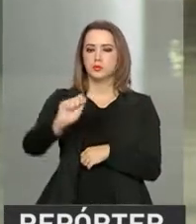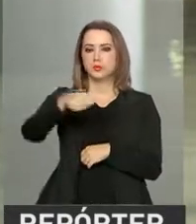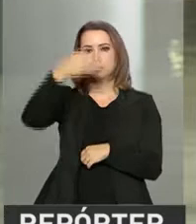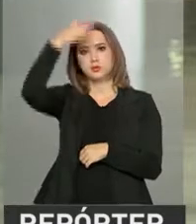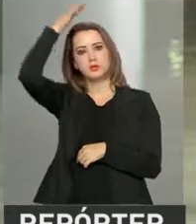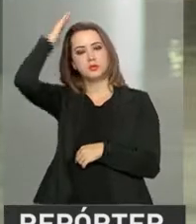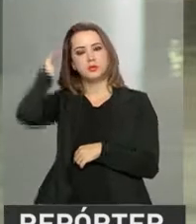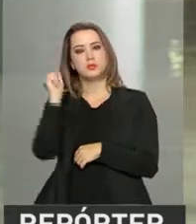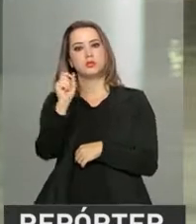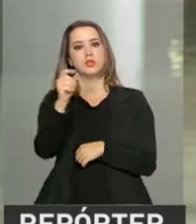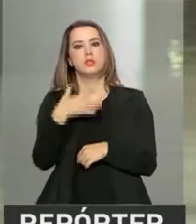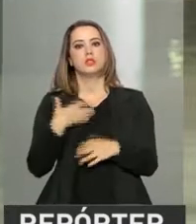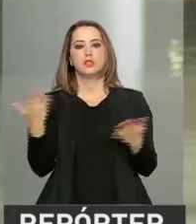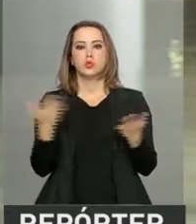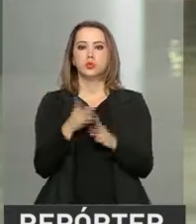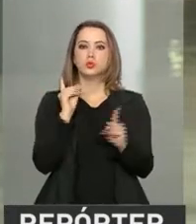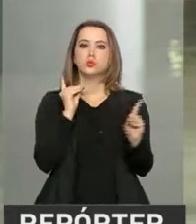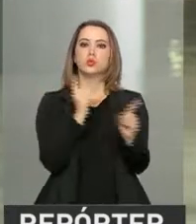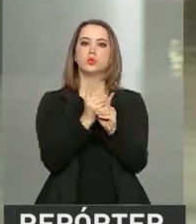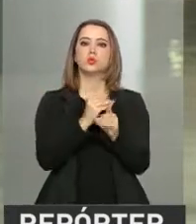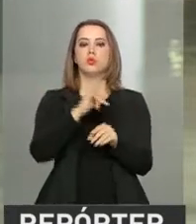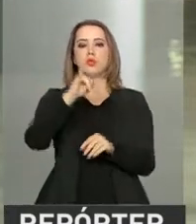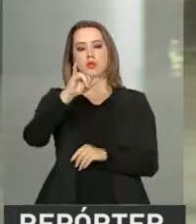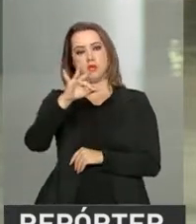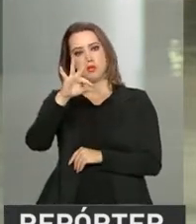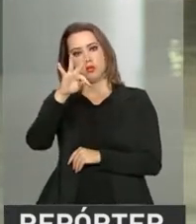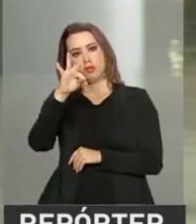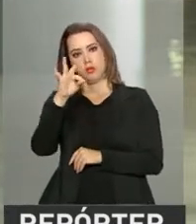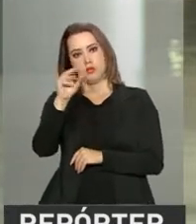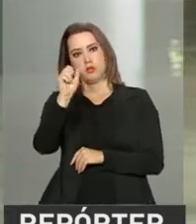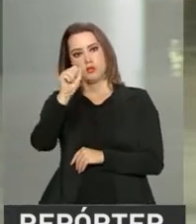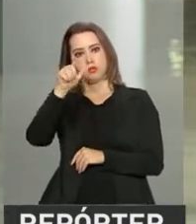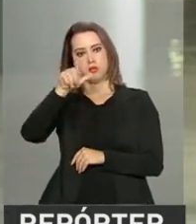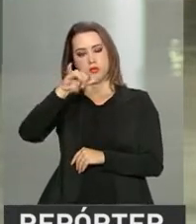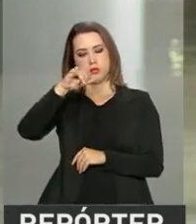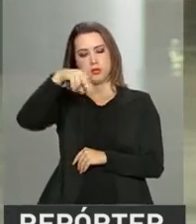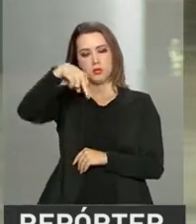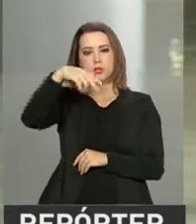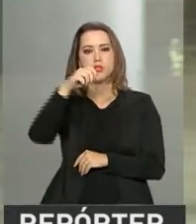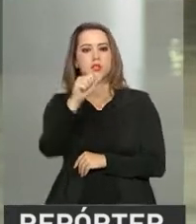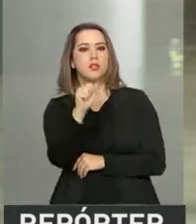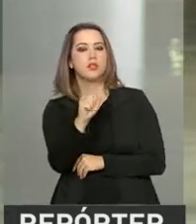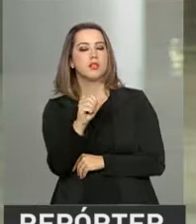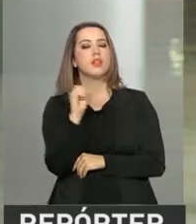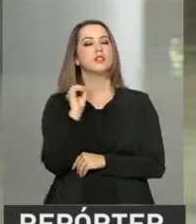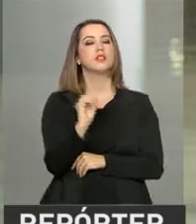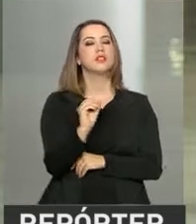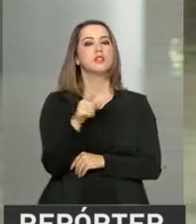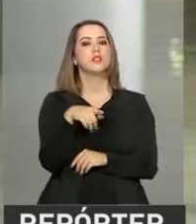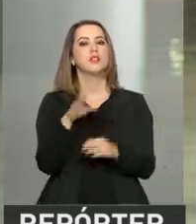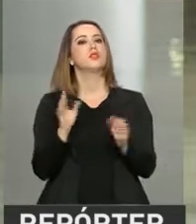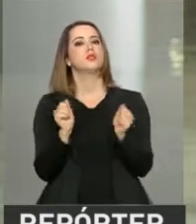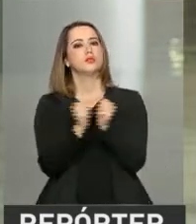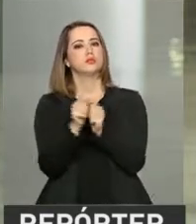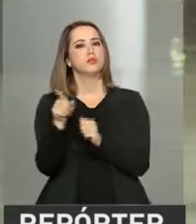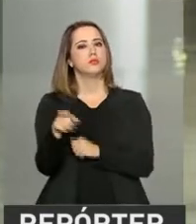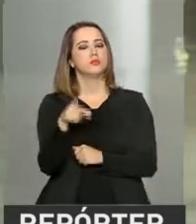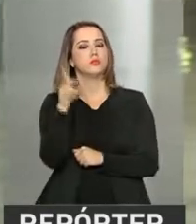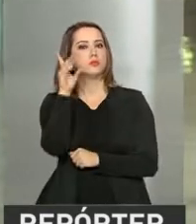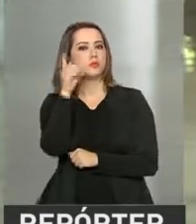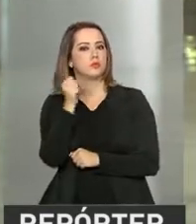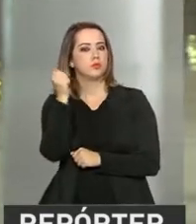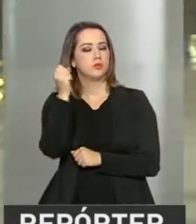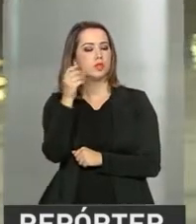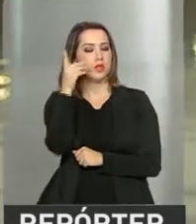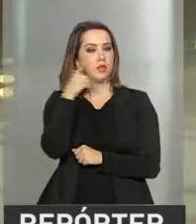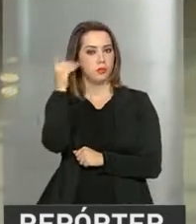delegação italiana que veio ao Palácio do Planalto acompanhar a deputada Renata Bueno, que faz parte do parlamento italiano. Mais